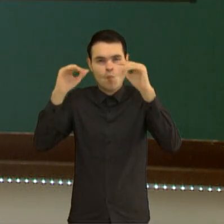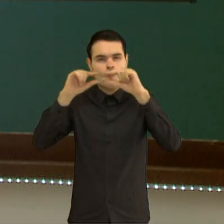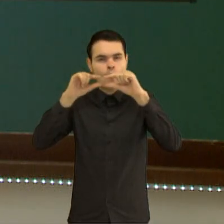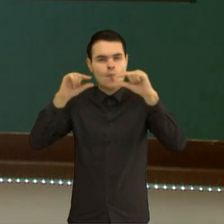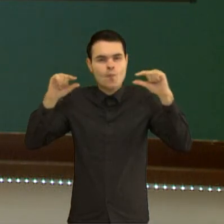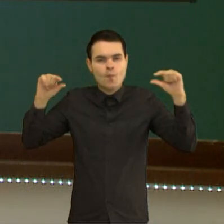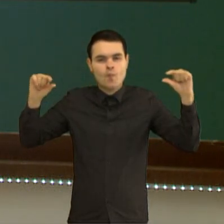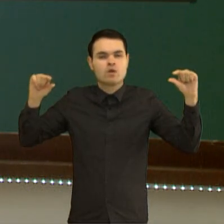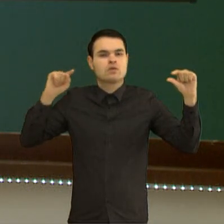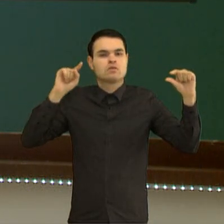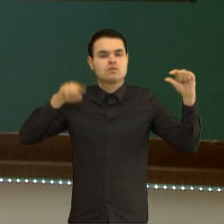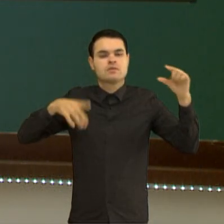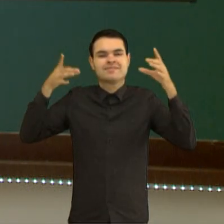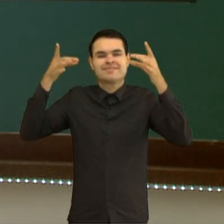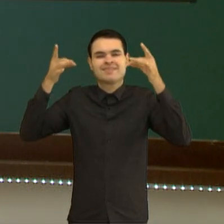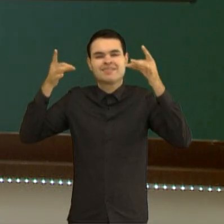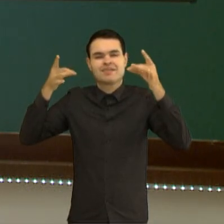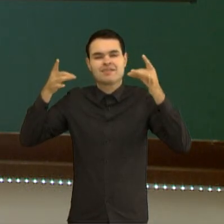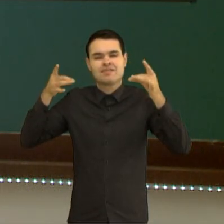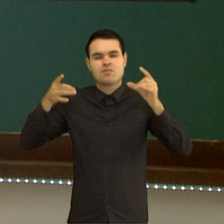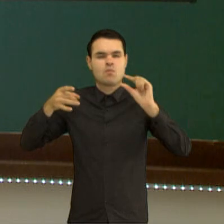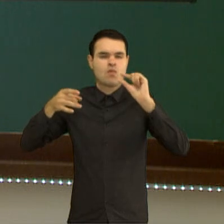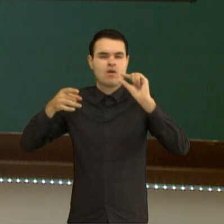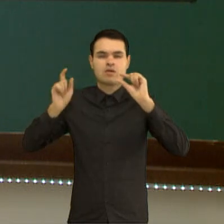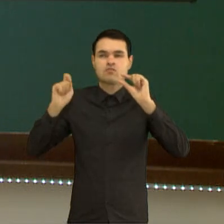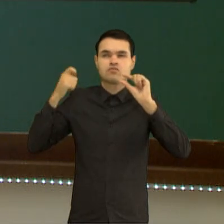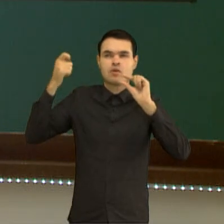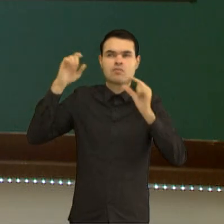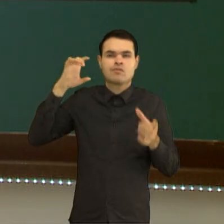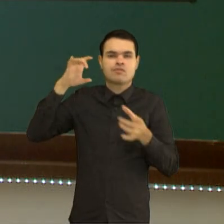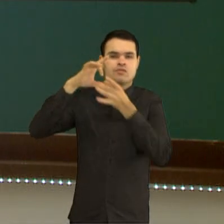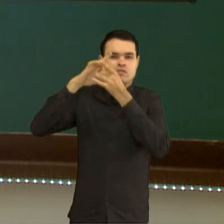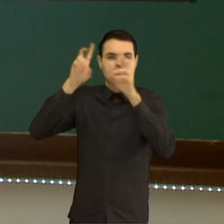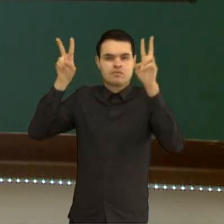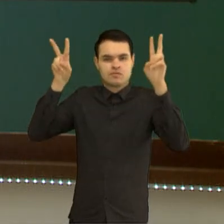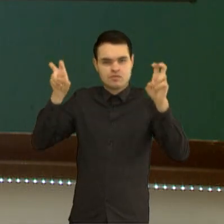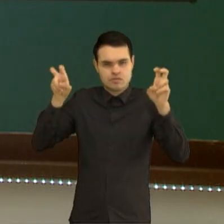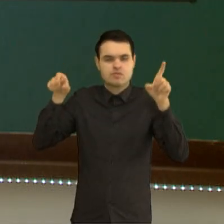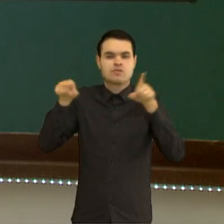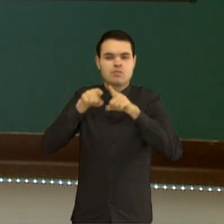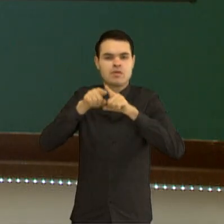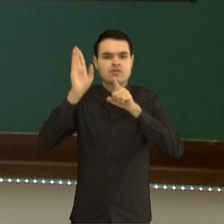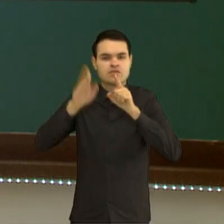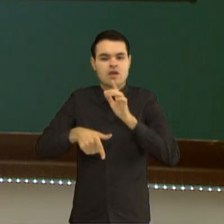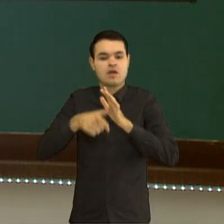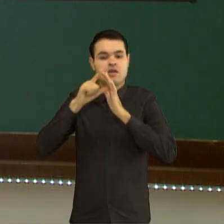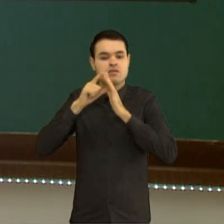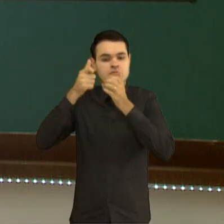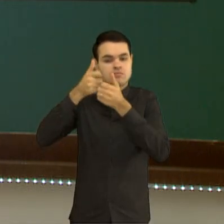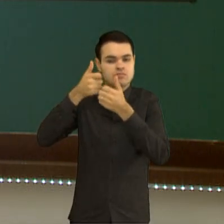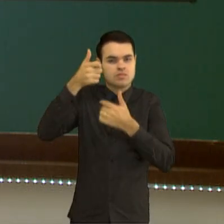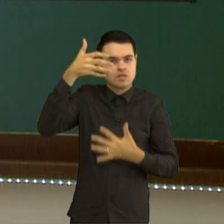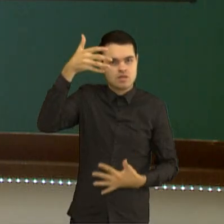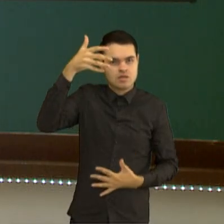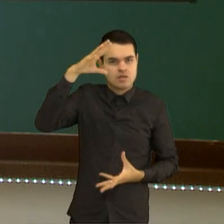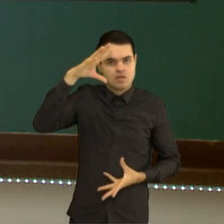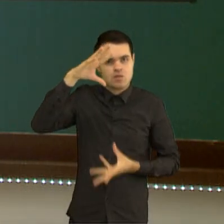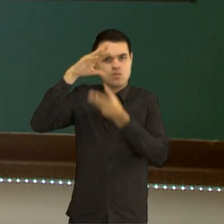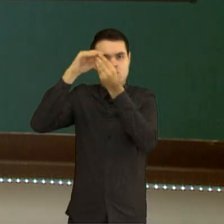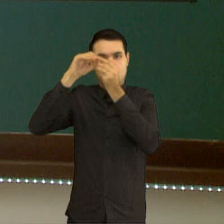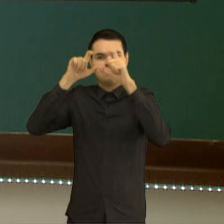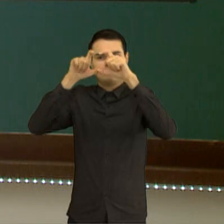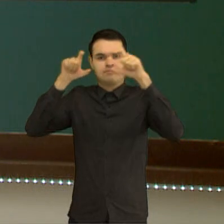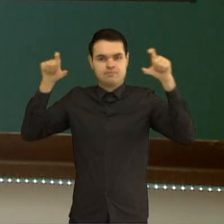do título, detalhando um pouquinho o título e geralmente também já adiantando um pouco o conteúdo da